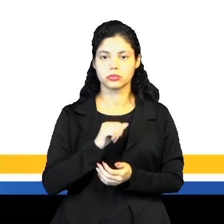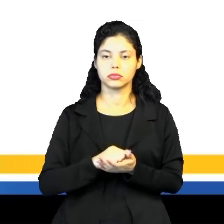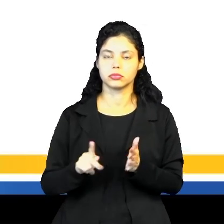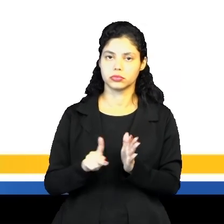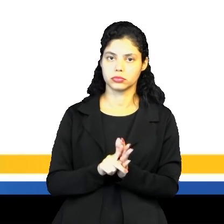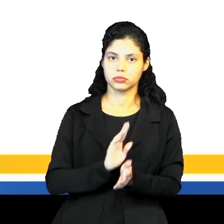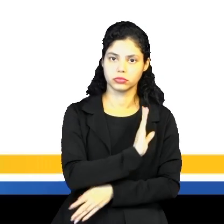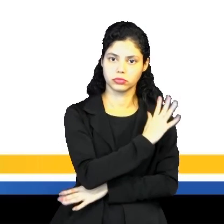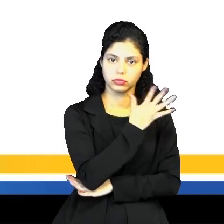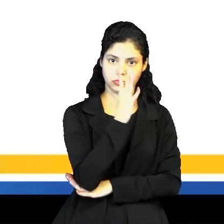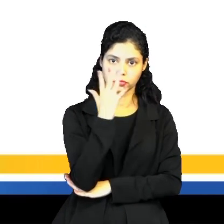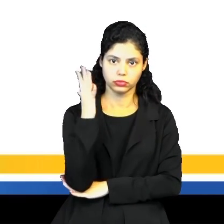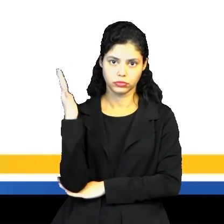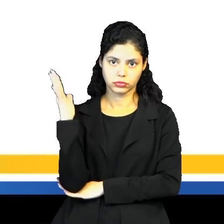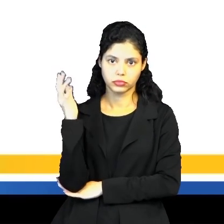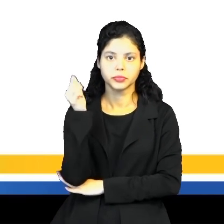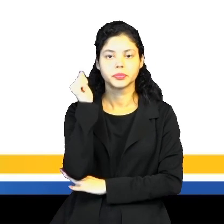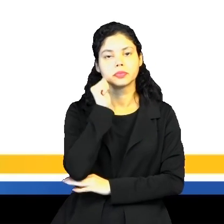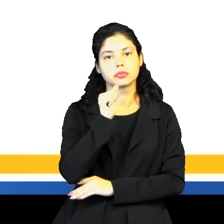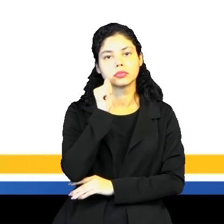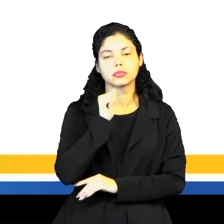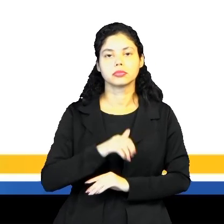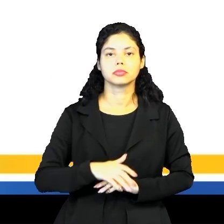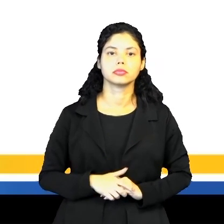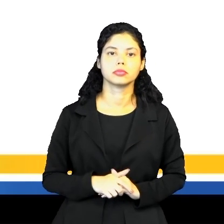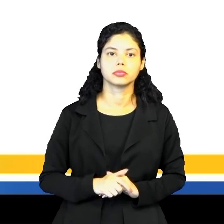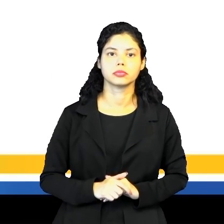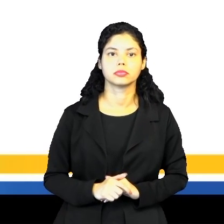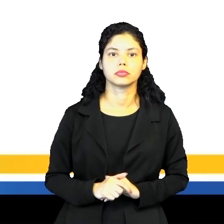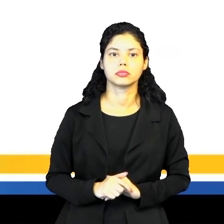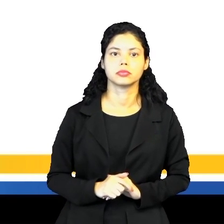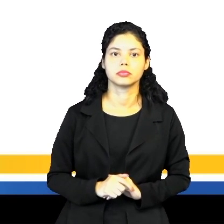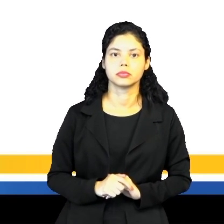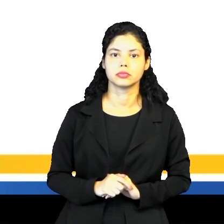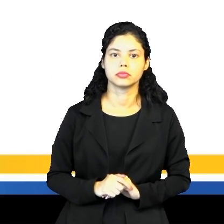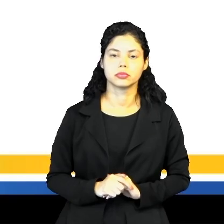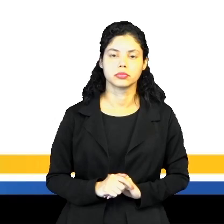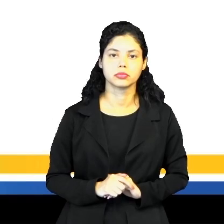a natureza, né? No caso aí a mulher sobre a natureza, tá?